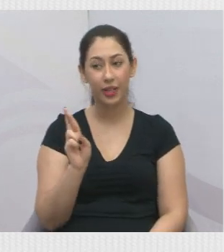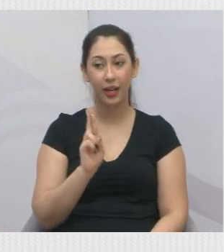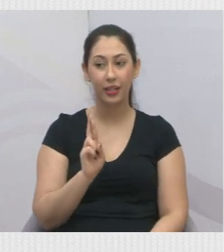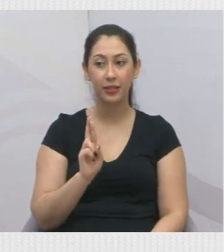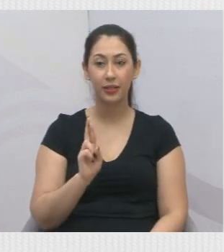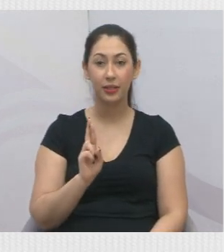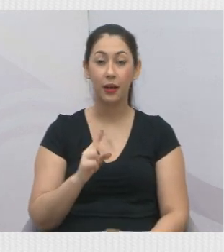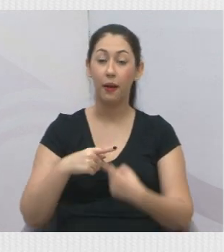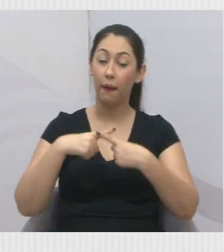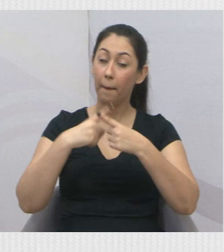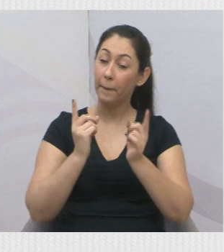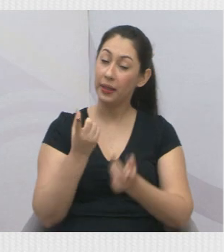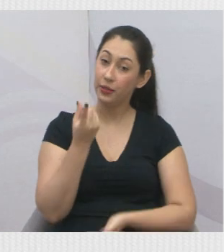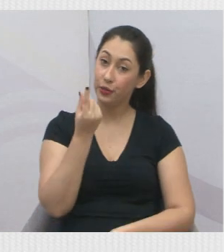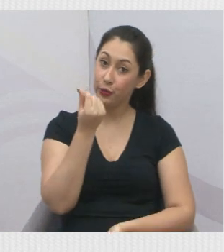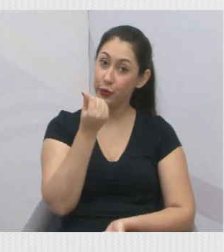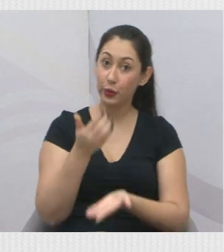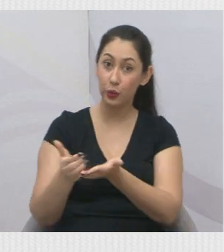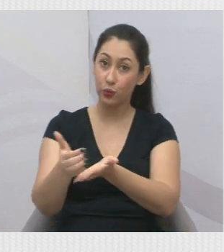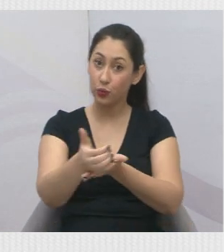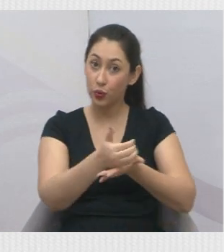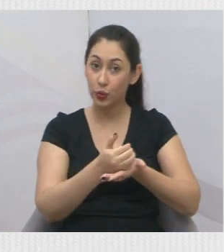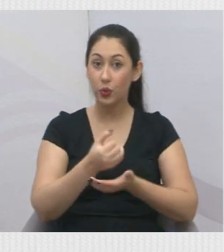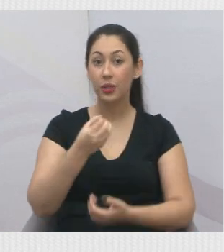R$ 46.688.000 e na qual foi realizado